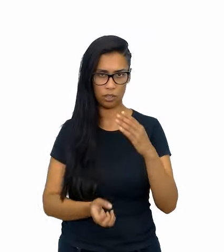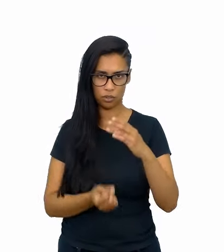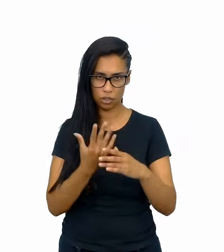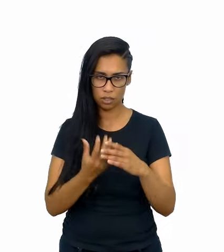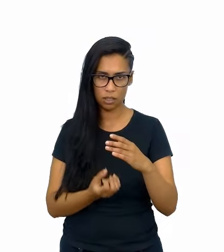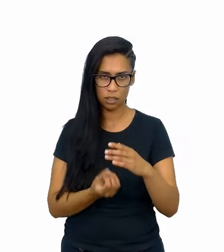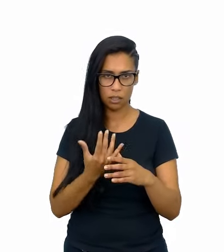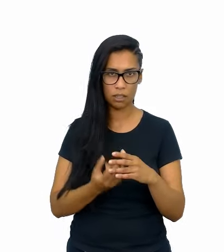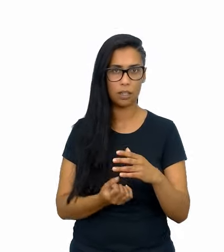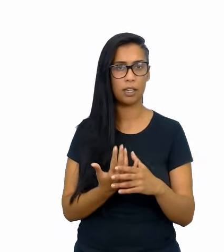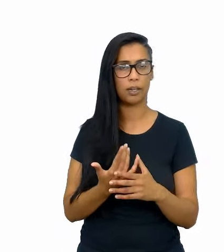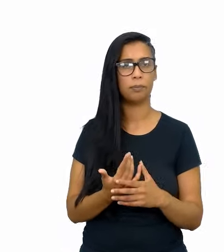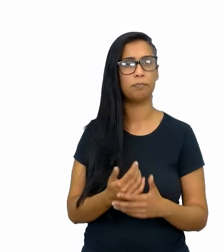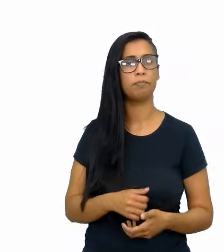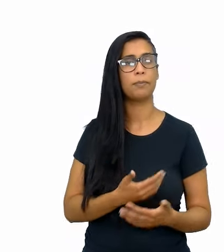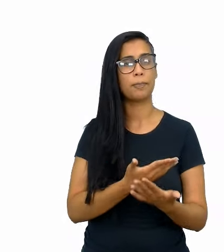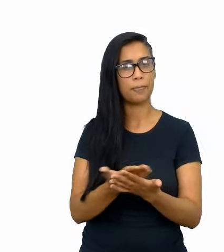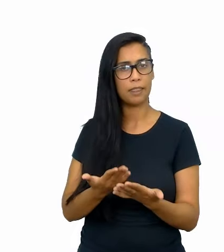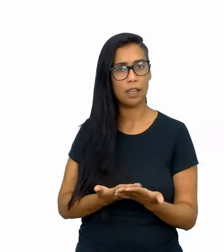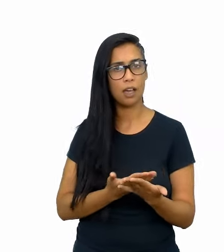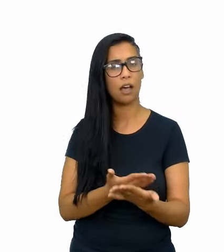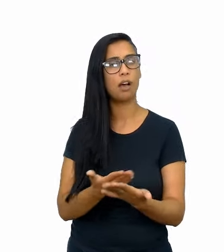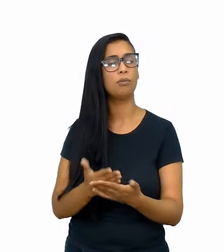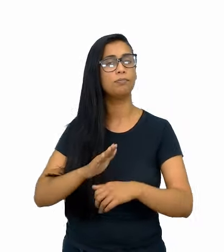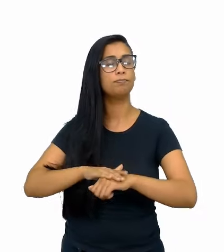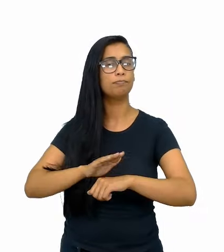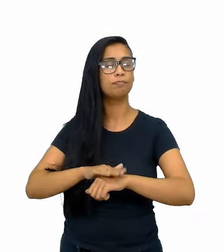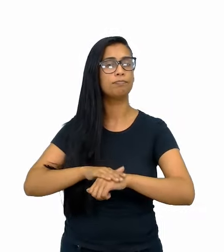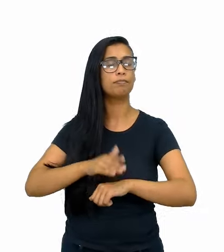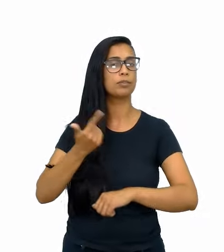ampliado durante esta aula. E